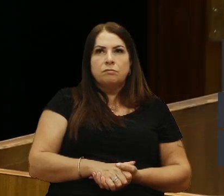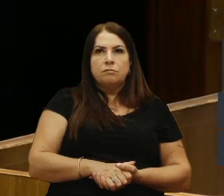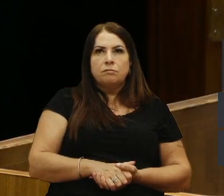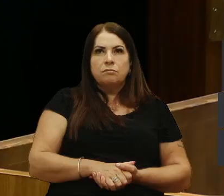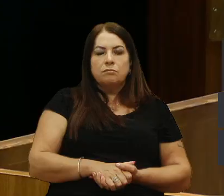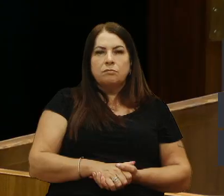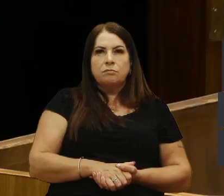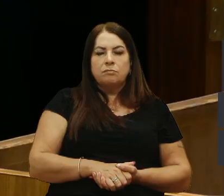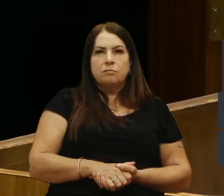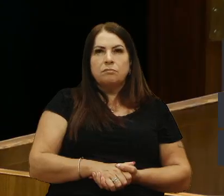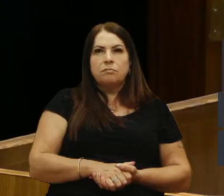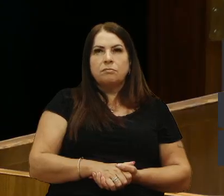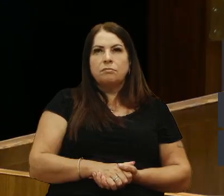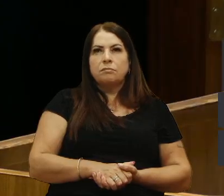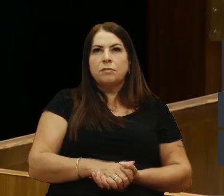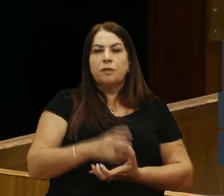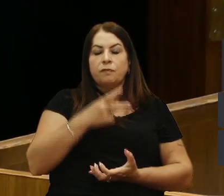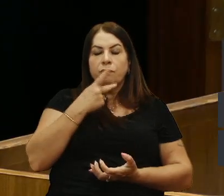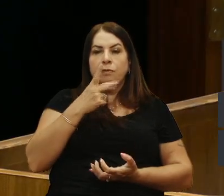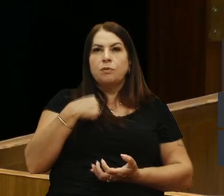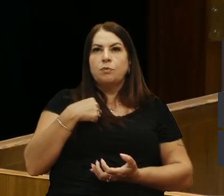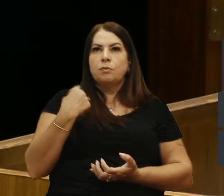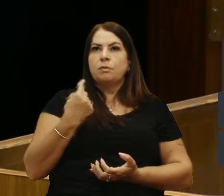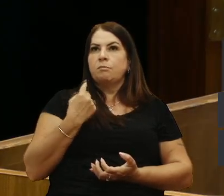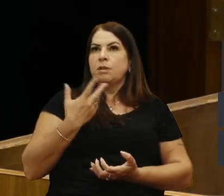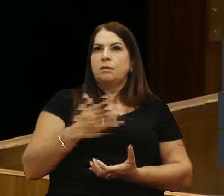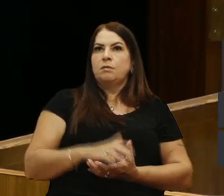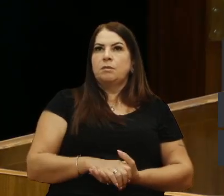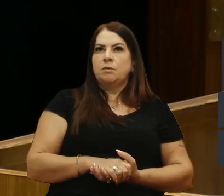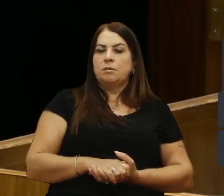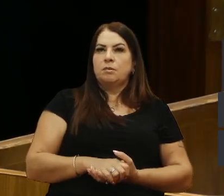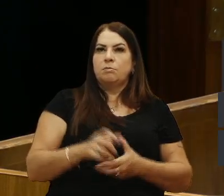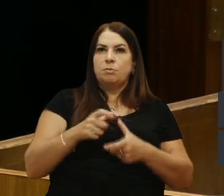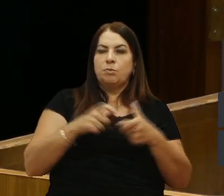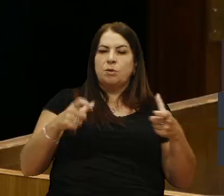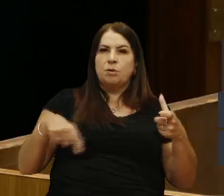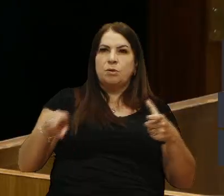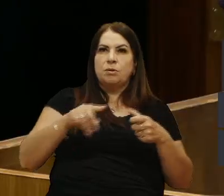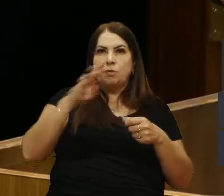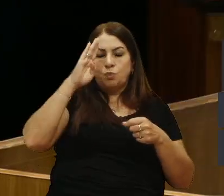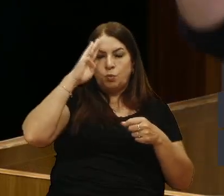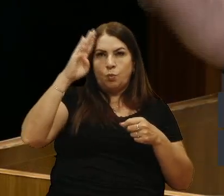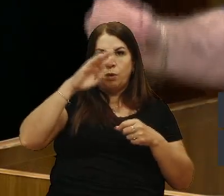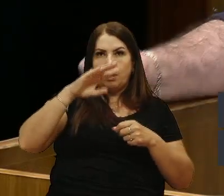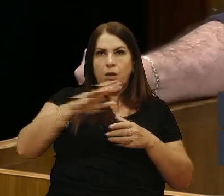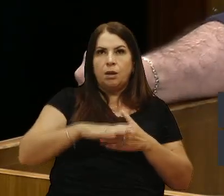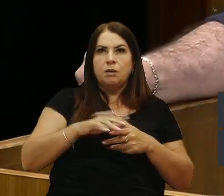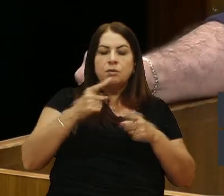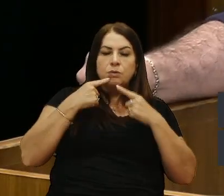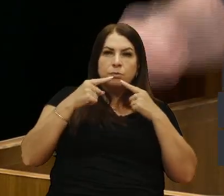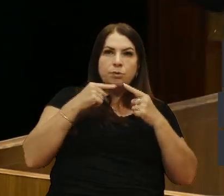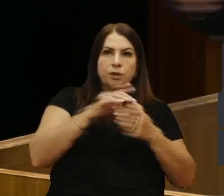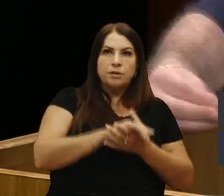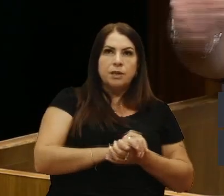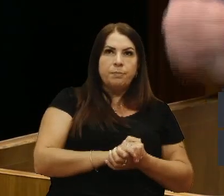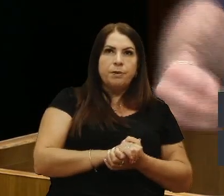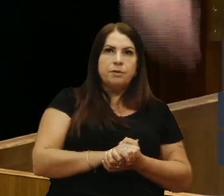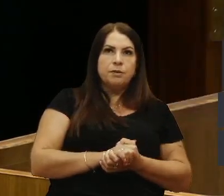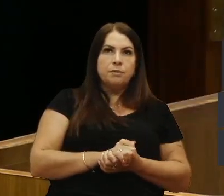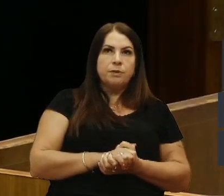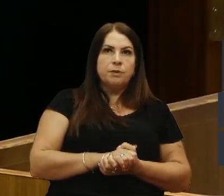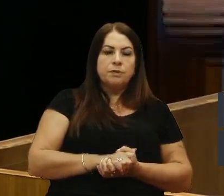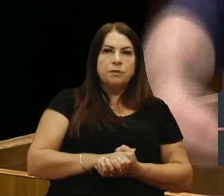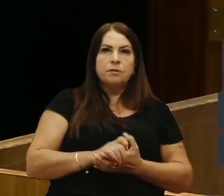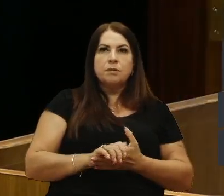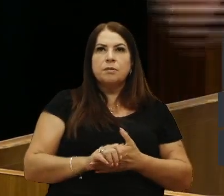E essa é uma fala, não é só minha. É a maioria da Guarda Municipal só reclama